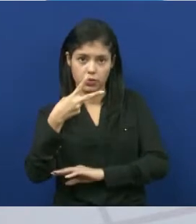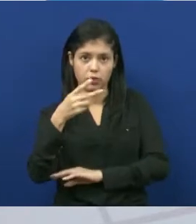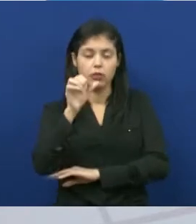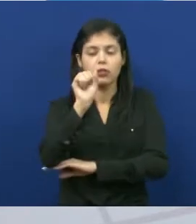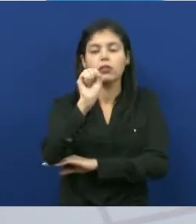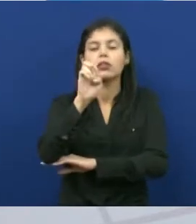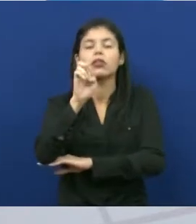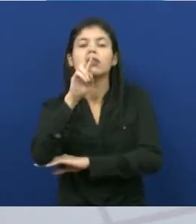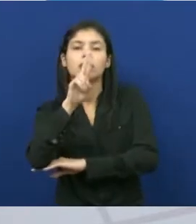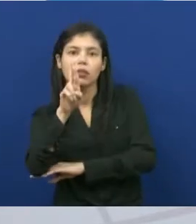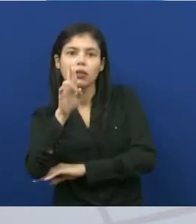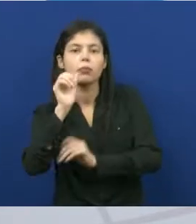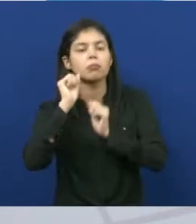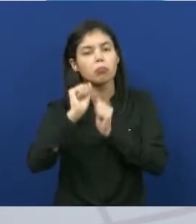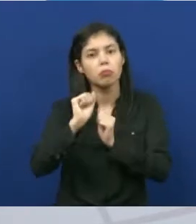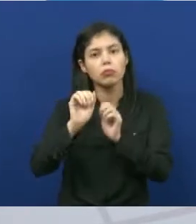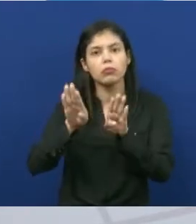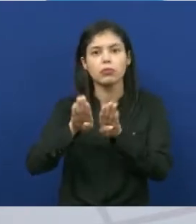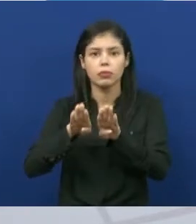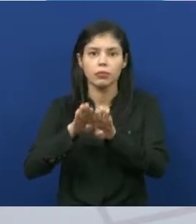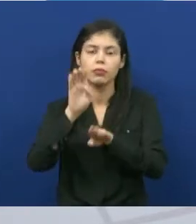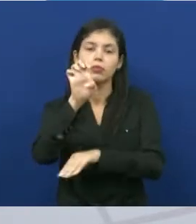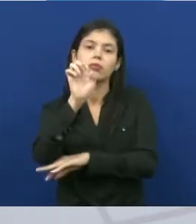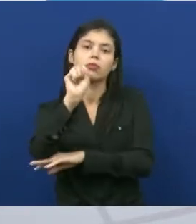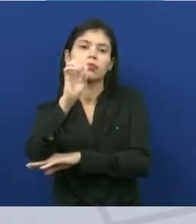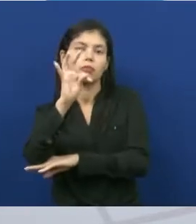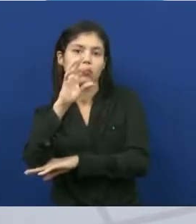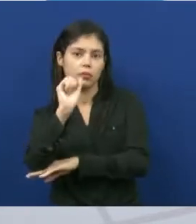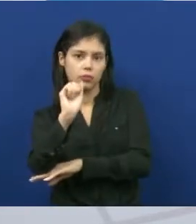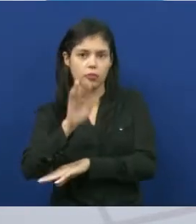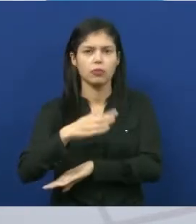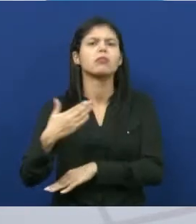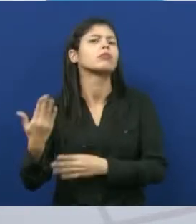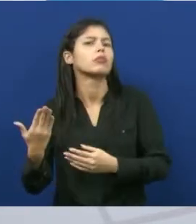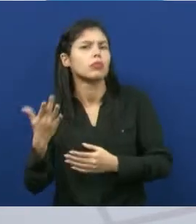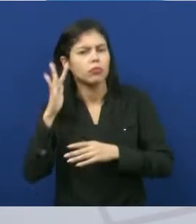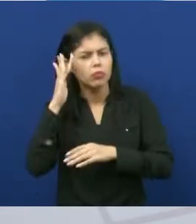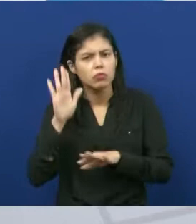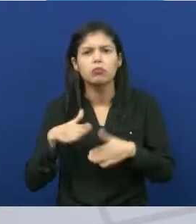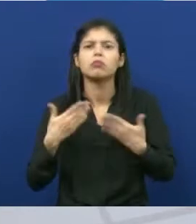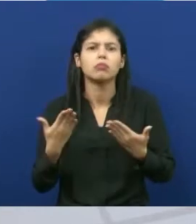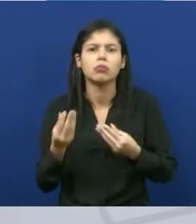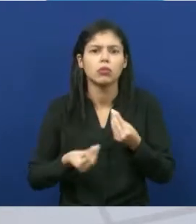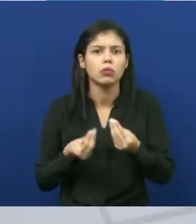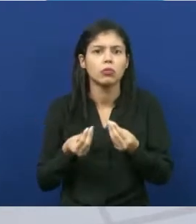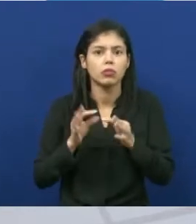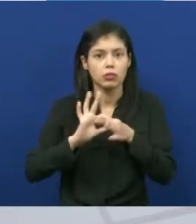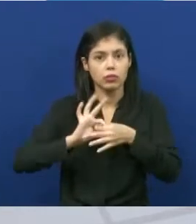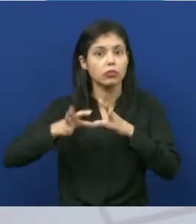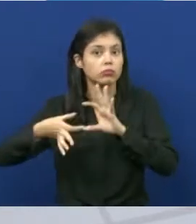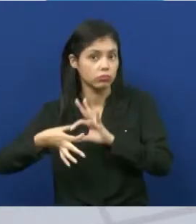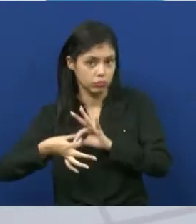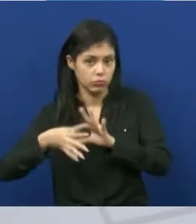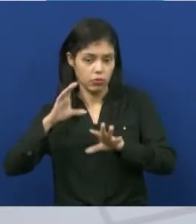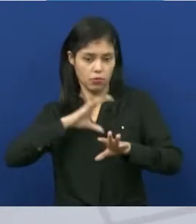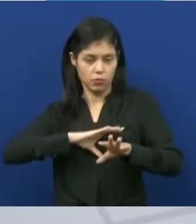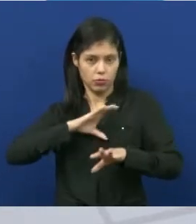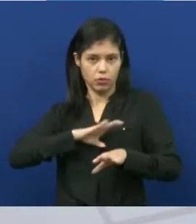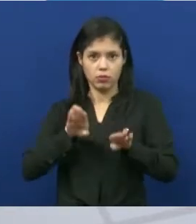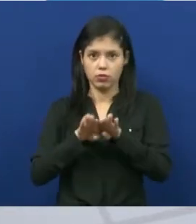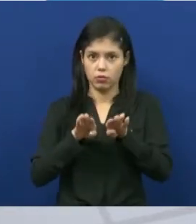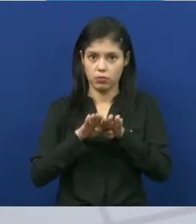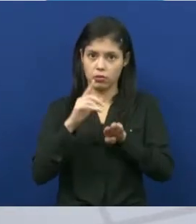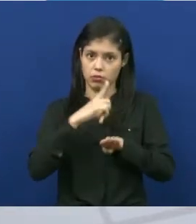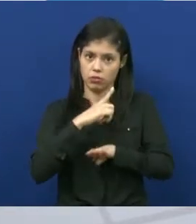ser, mas ele também pode significar estar. E quando é que eu vou saber? É pelo contexto. Em português, nós temos também